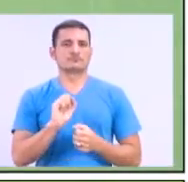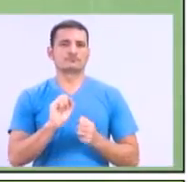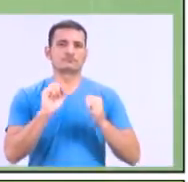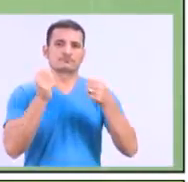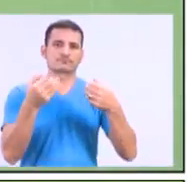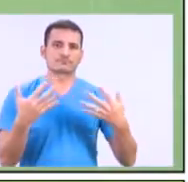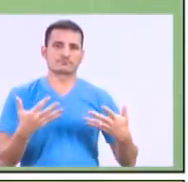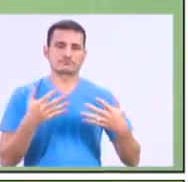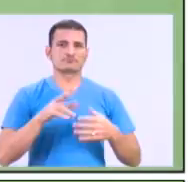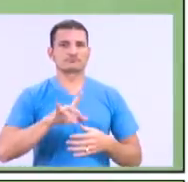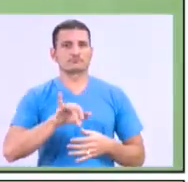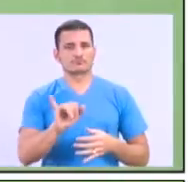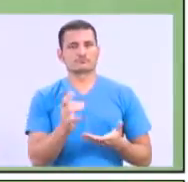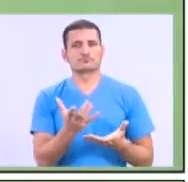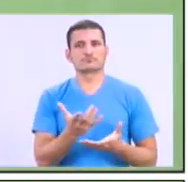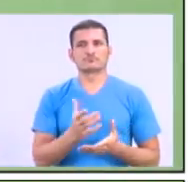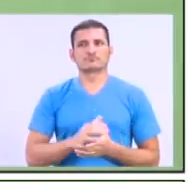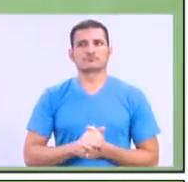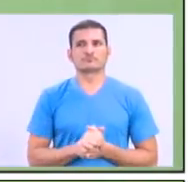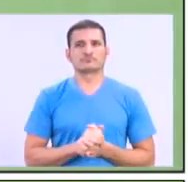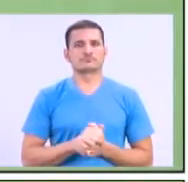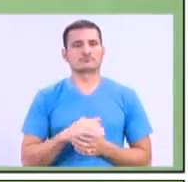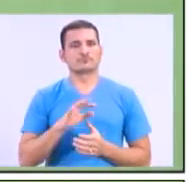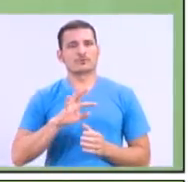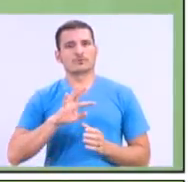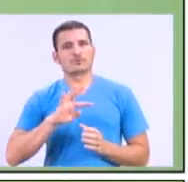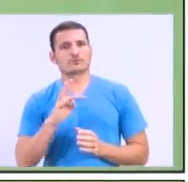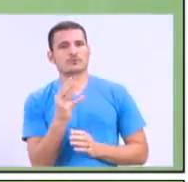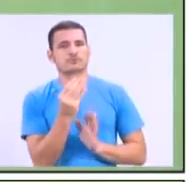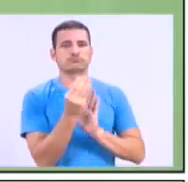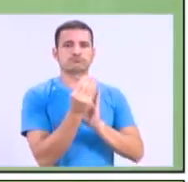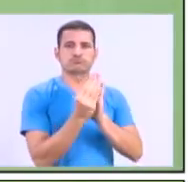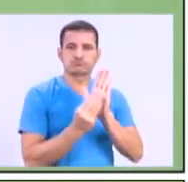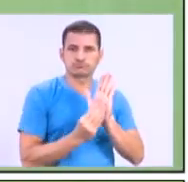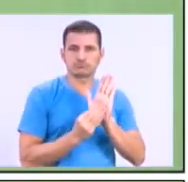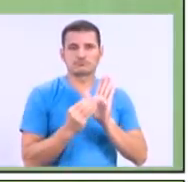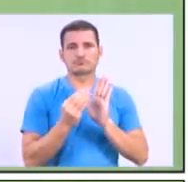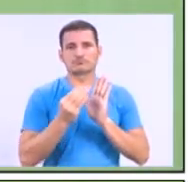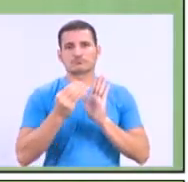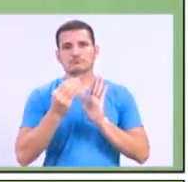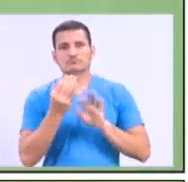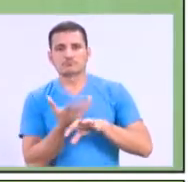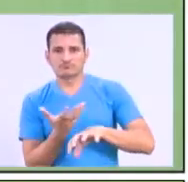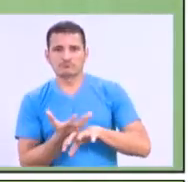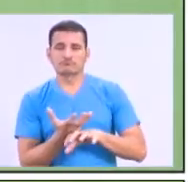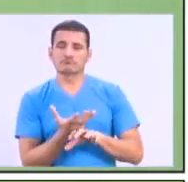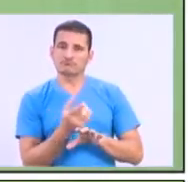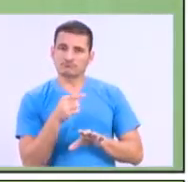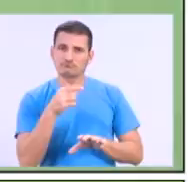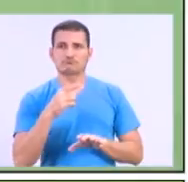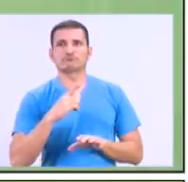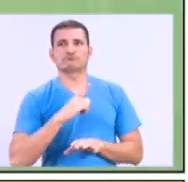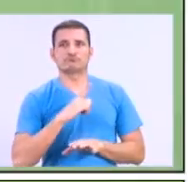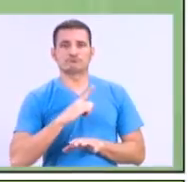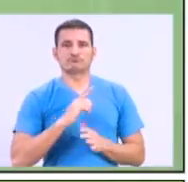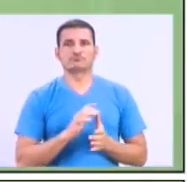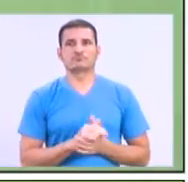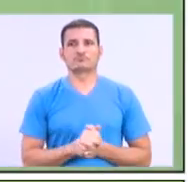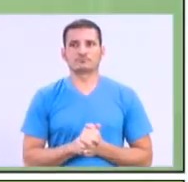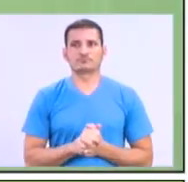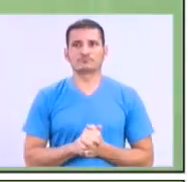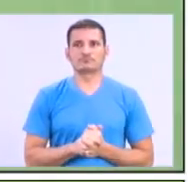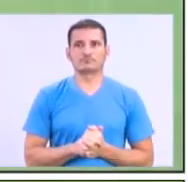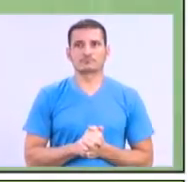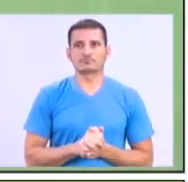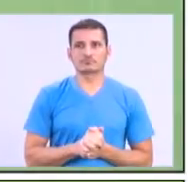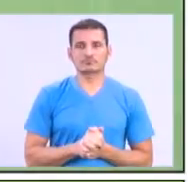vai basilar todo o conteúdo da nossa disciplina, está tratado aqui. Primeiramente, nós vamos